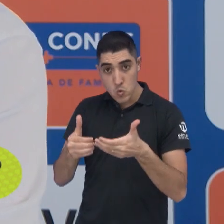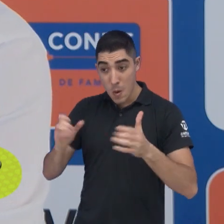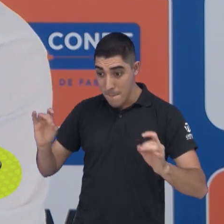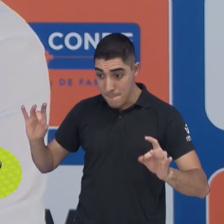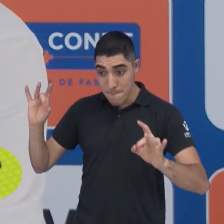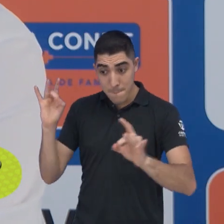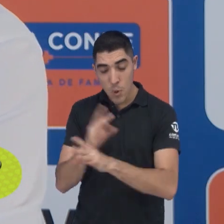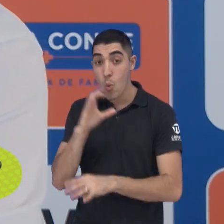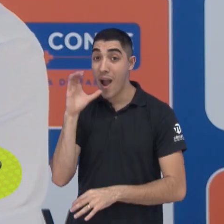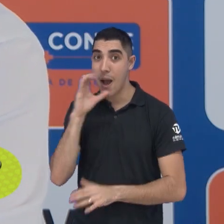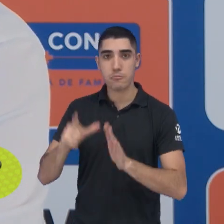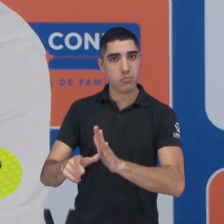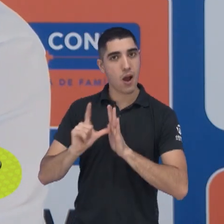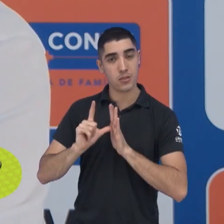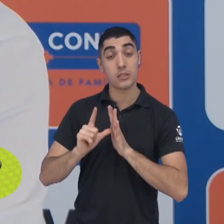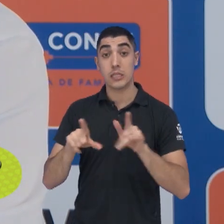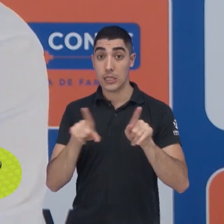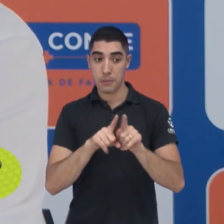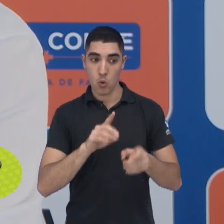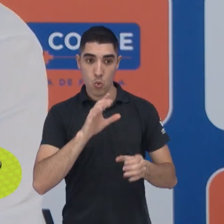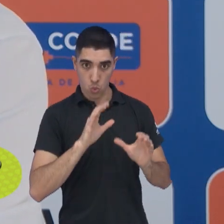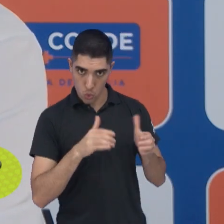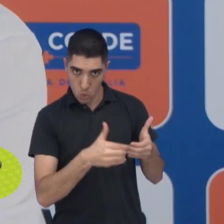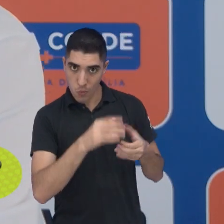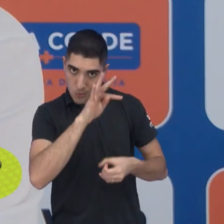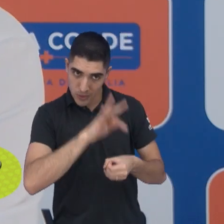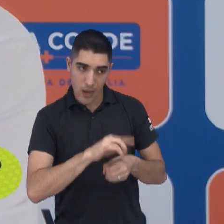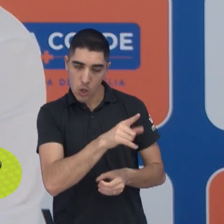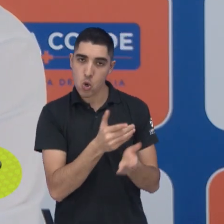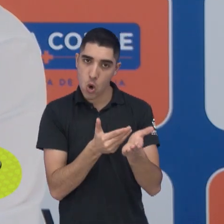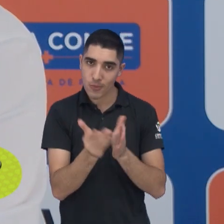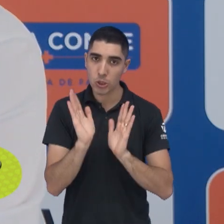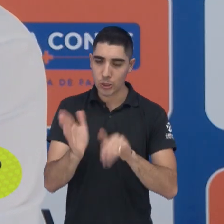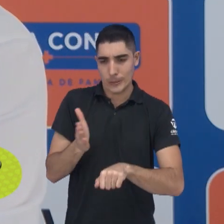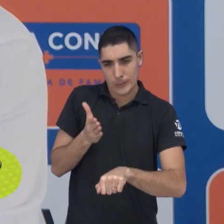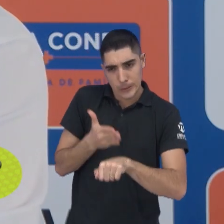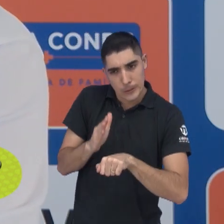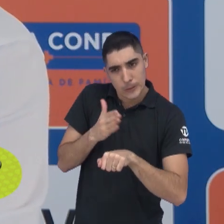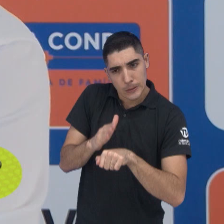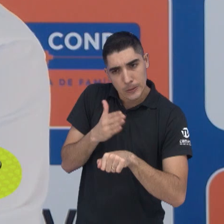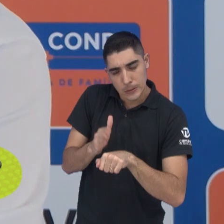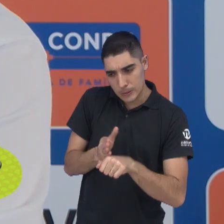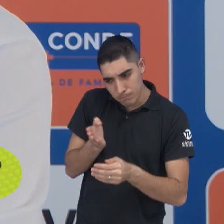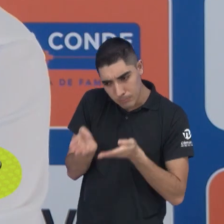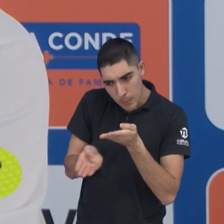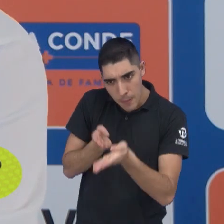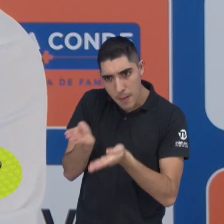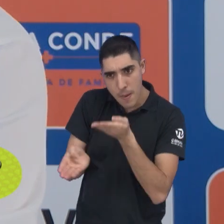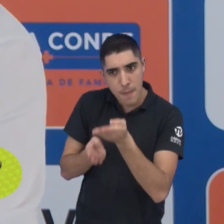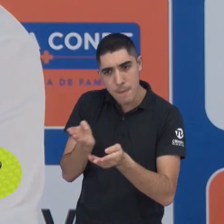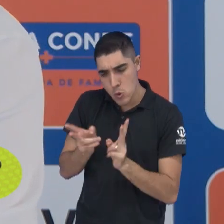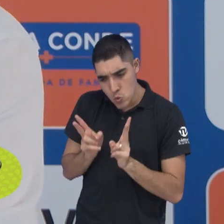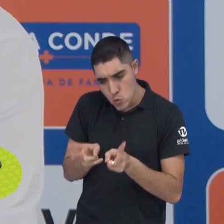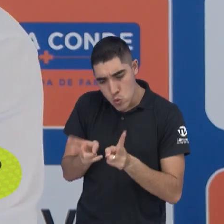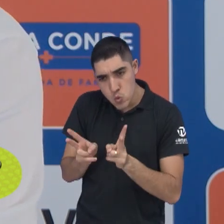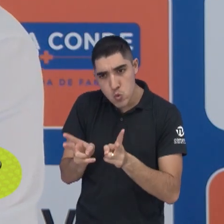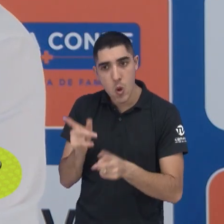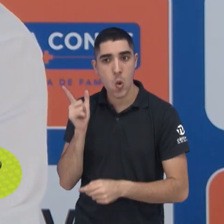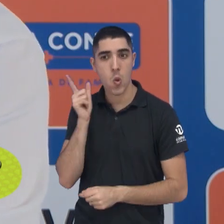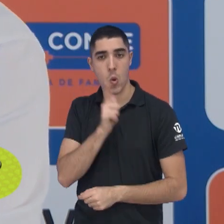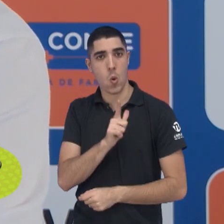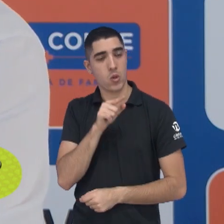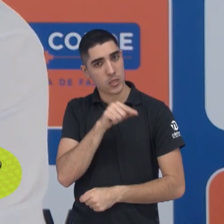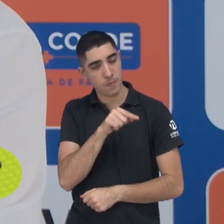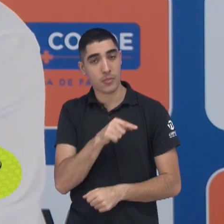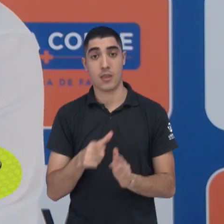possível e a comissão técnica tenha também condições de poder dar um trabalho, trazer uma identidade para